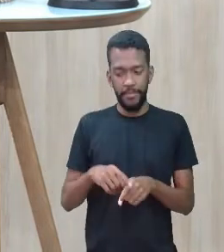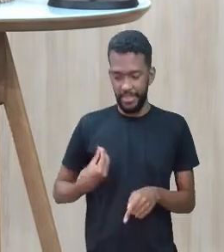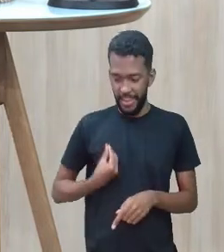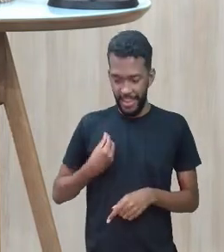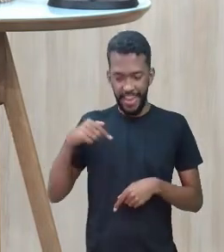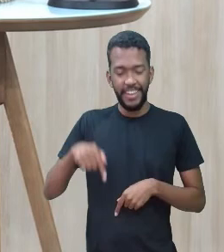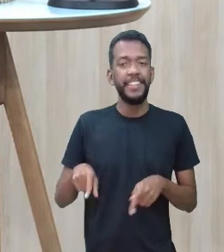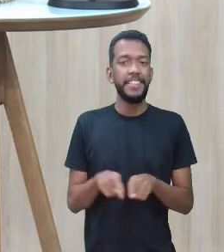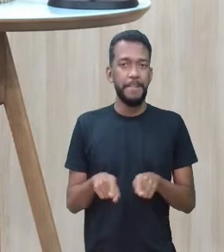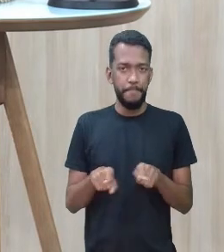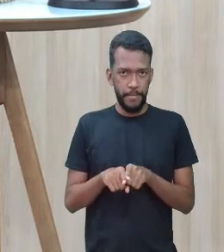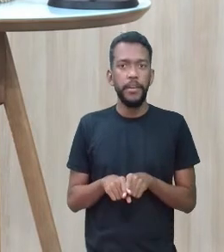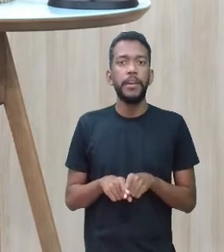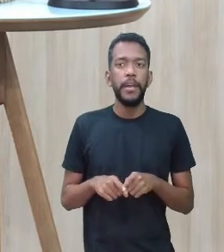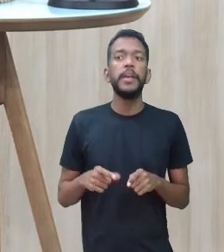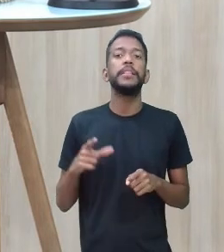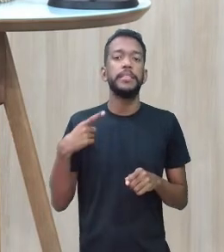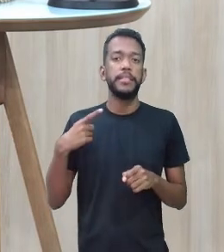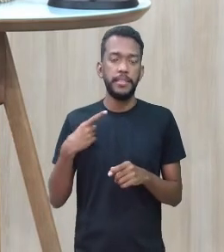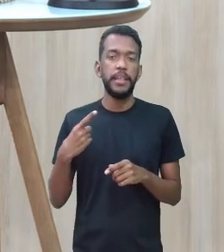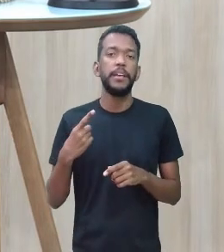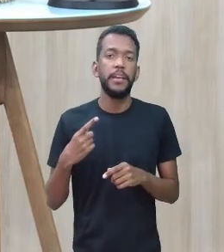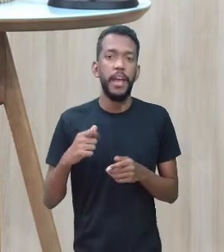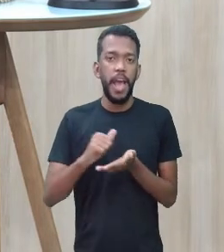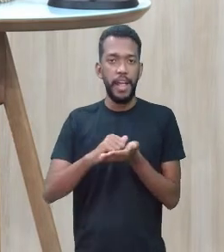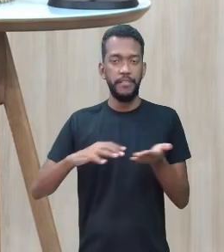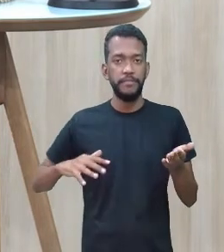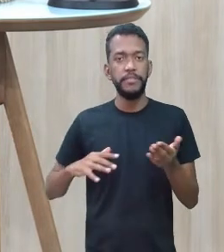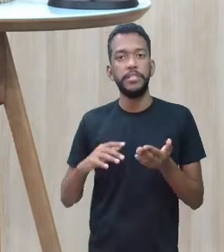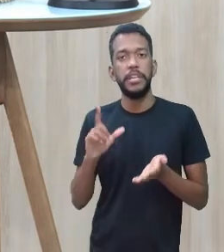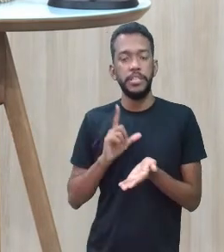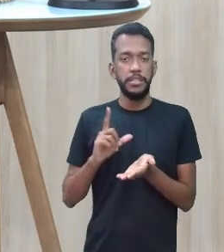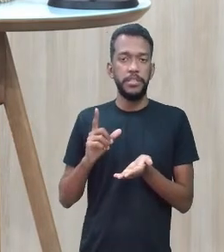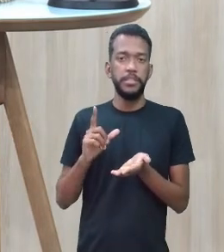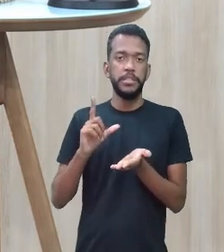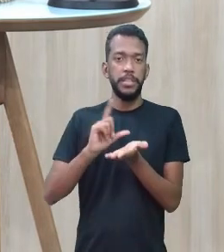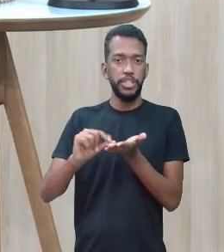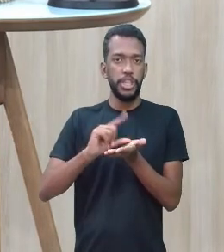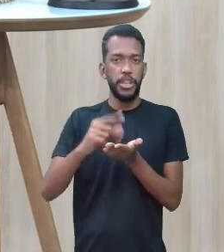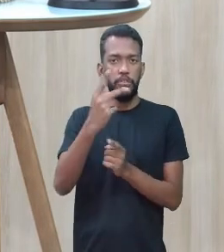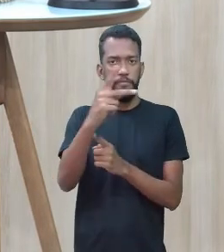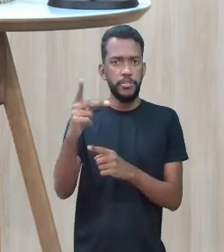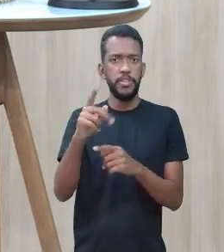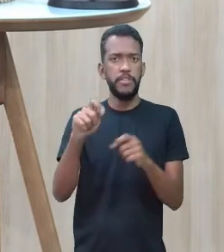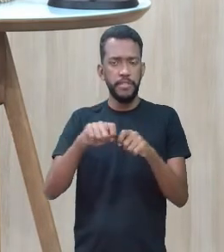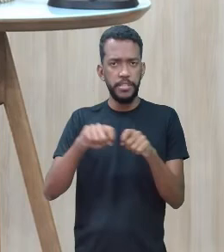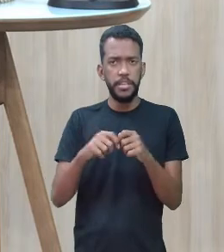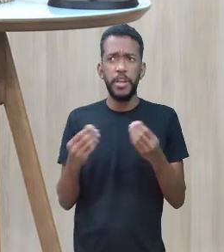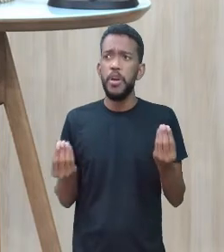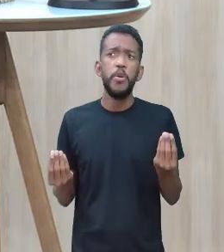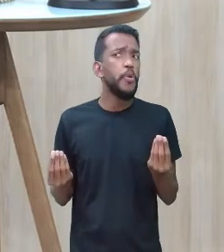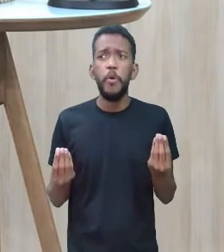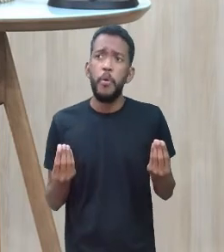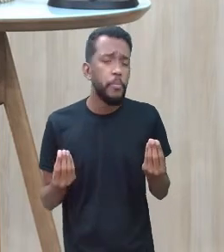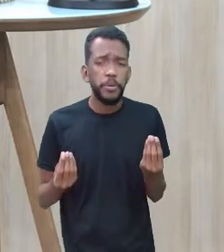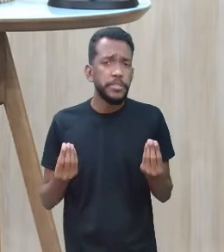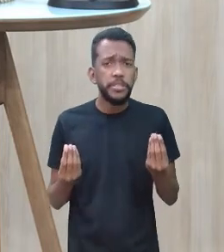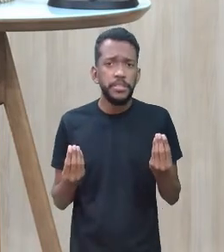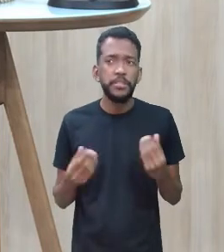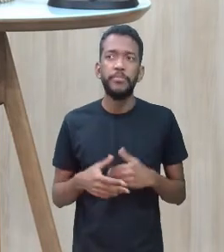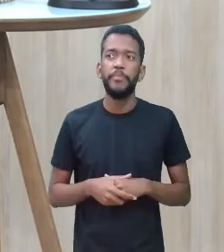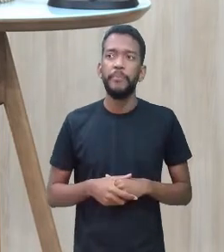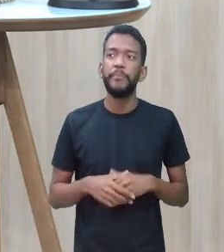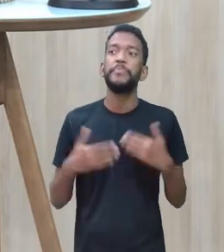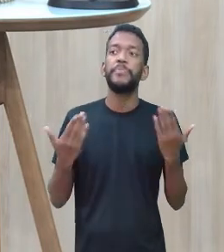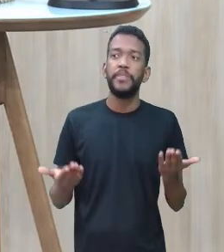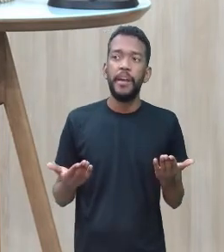outra é a atividade digital. Vocês sabiam que eu também consigo ver a atividade digital de vocês? Como assim, professora?